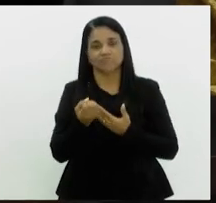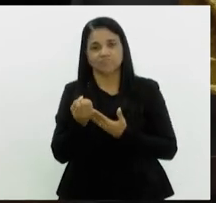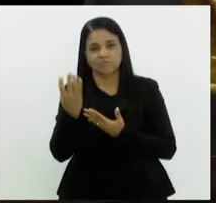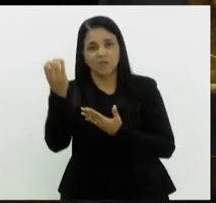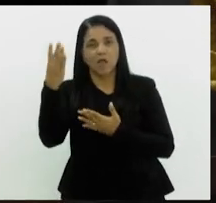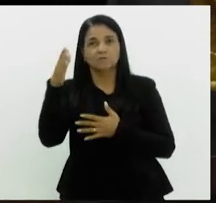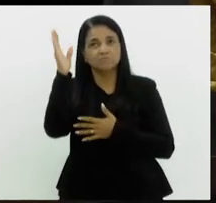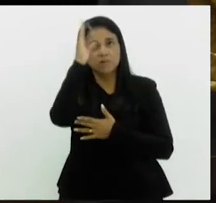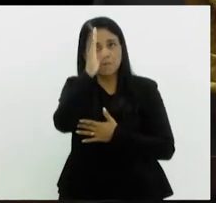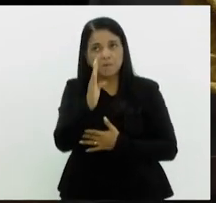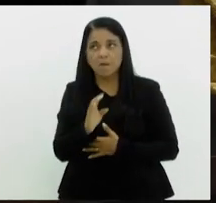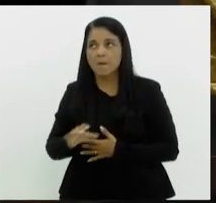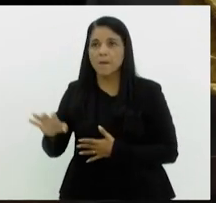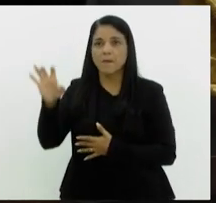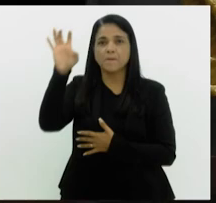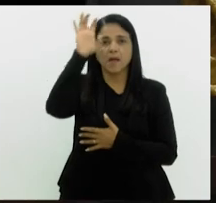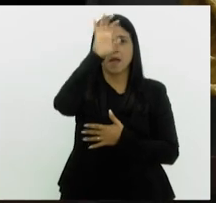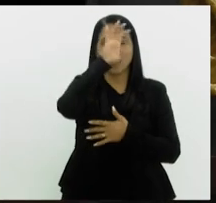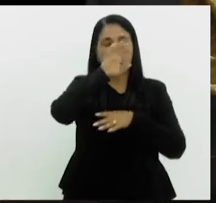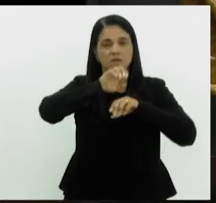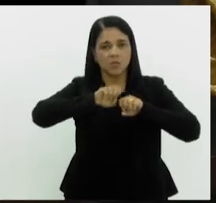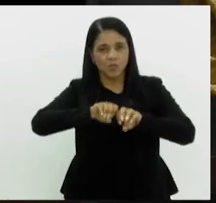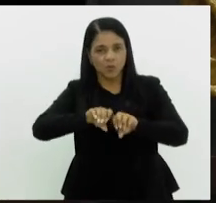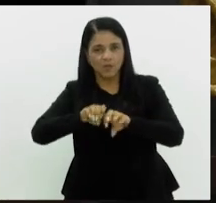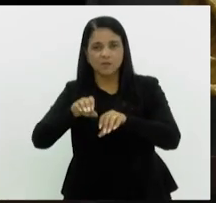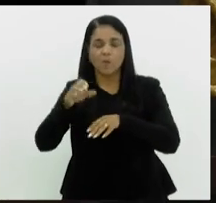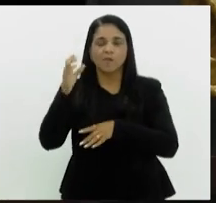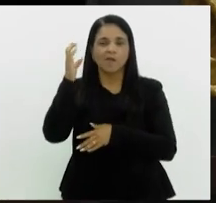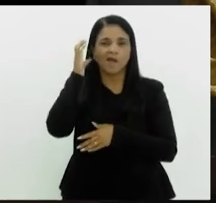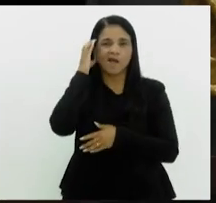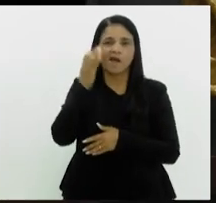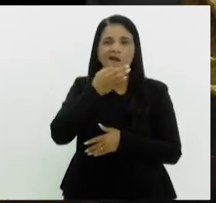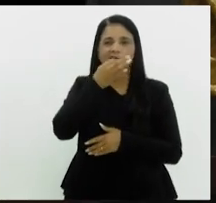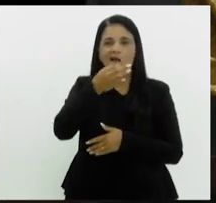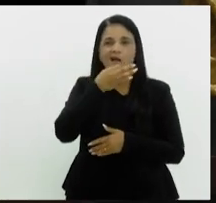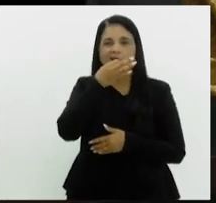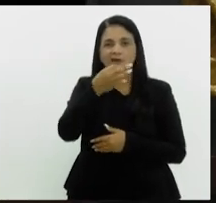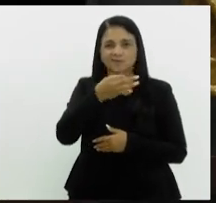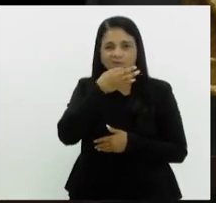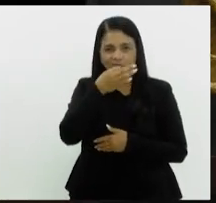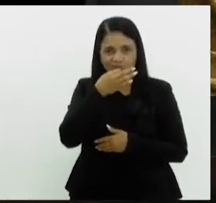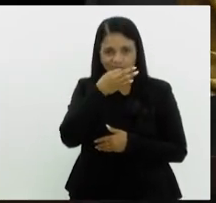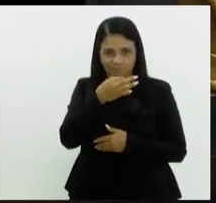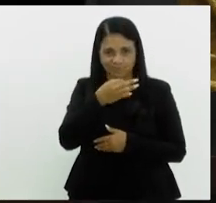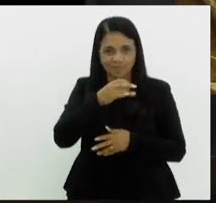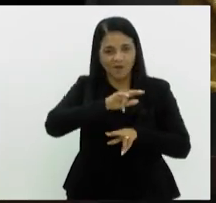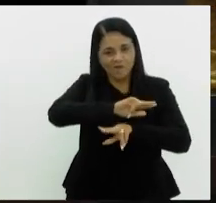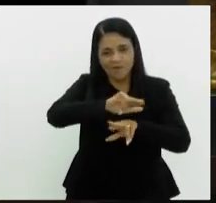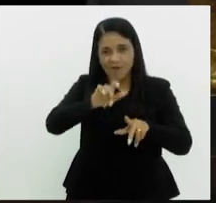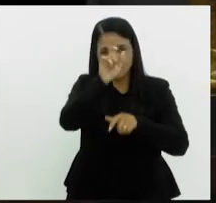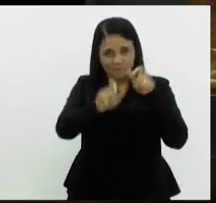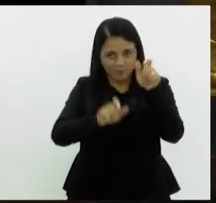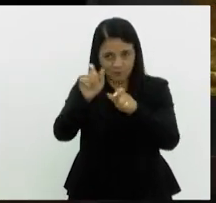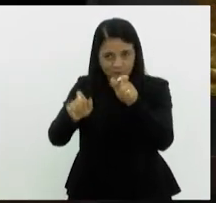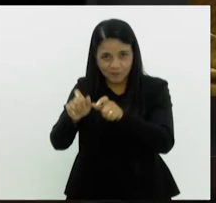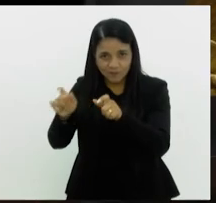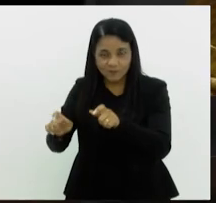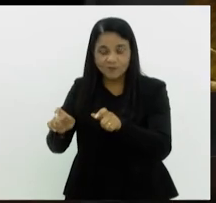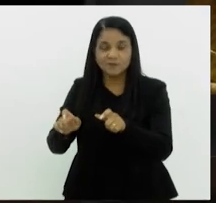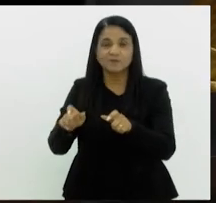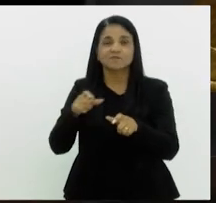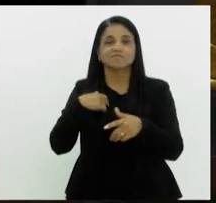pelo Brasil e levando educação pelo rádio para milhares de brasileiros. Quando nossos